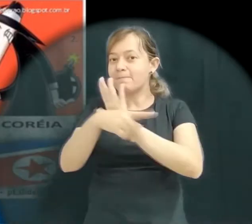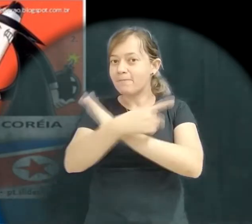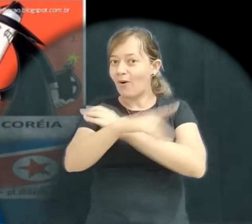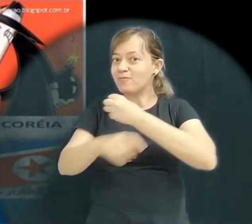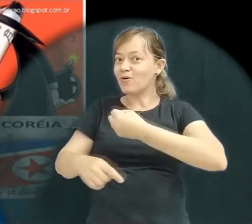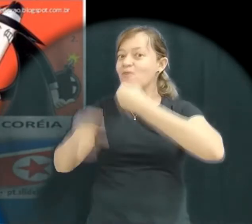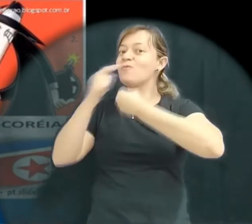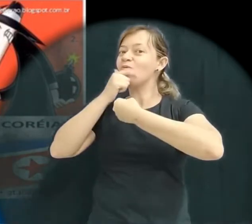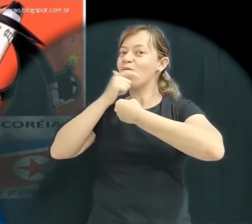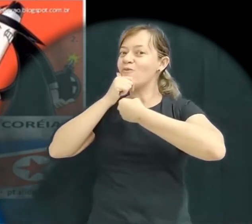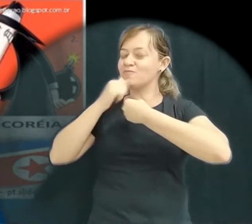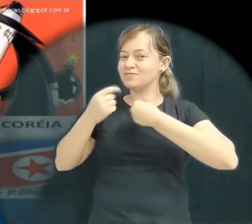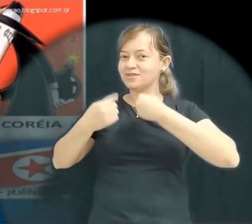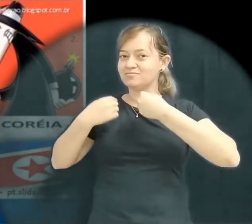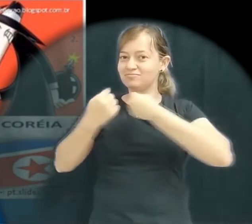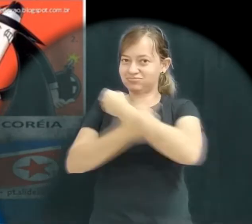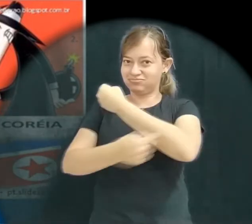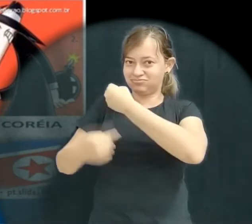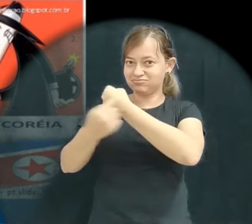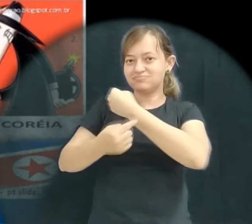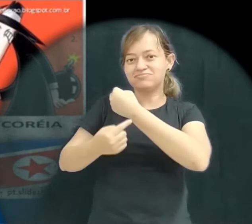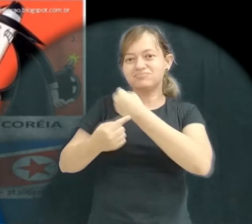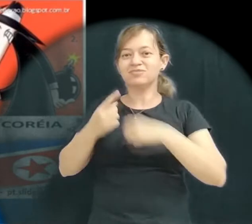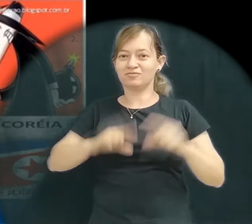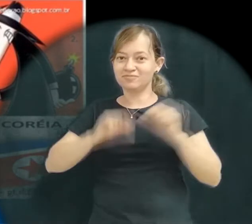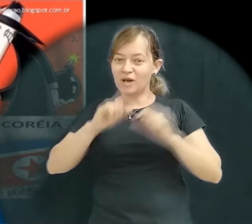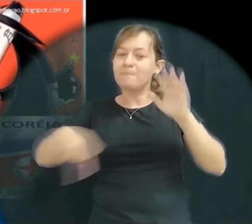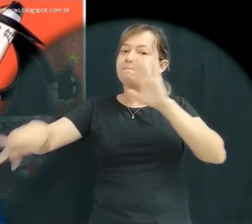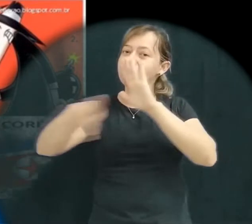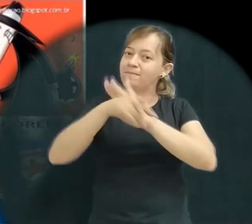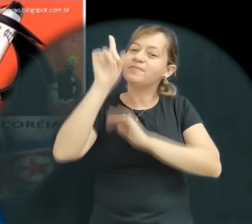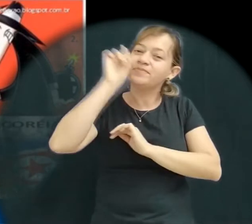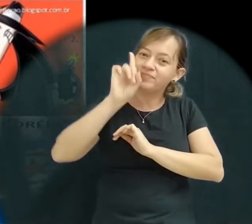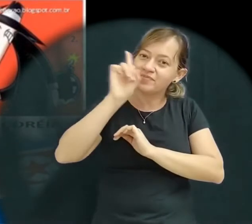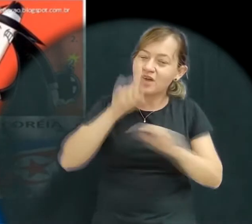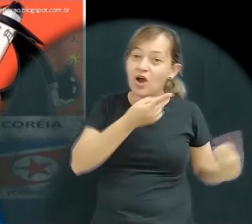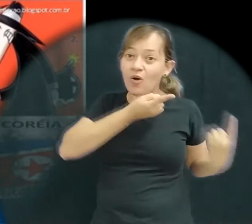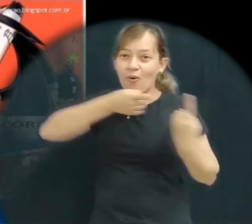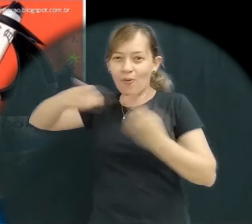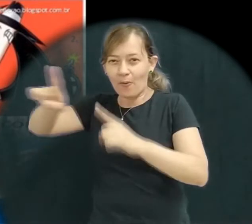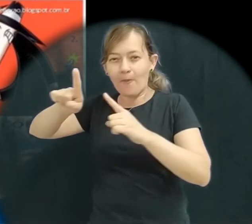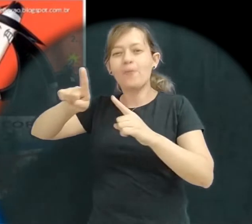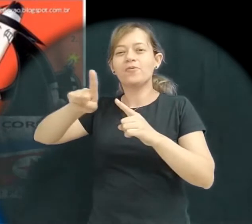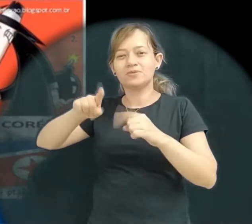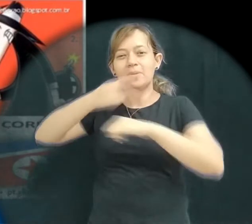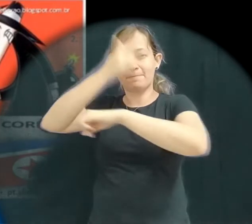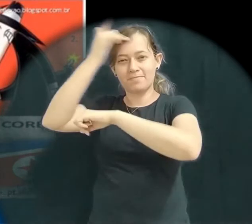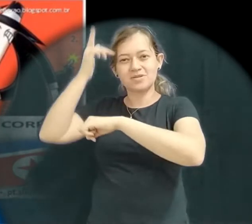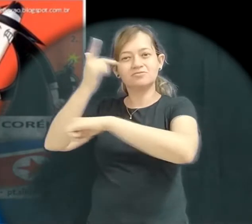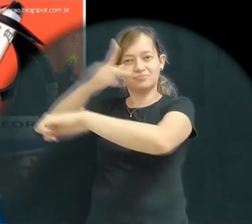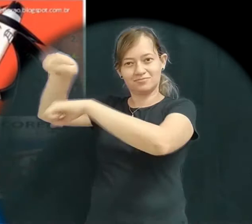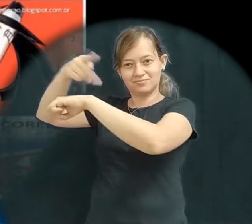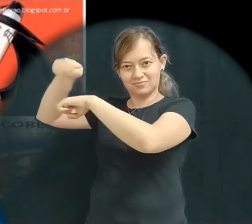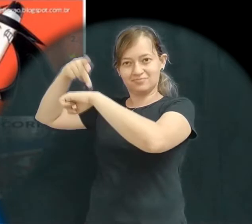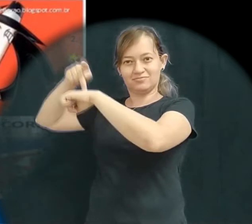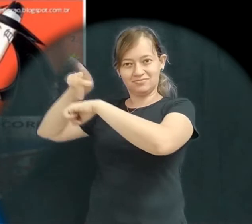eram soviéticos, como por exemplo Caveira Vermelha e outros aí que o Capitão América tinha que enfrentar. Então era muito